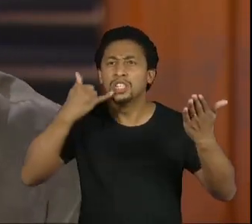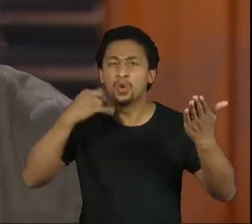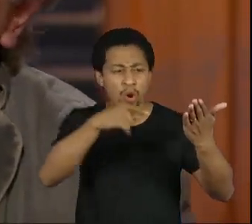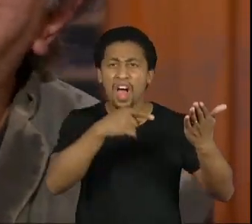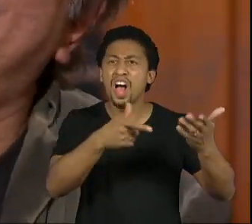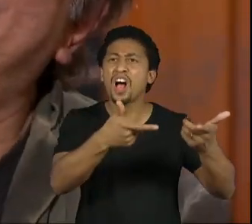avisa